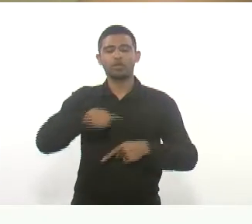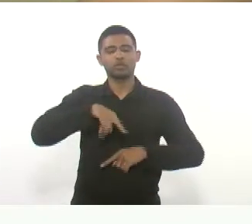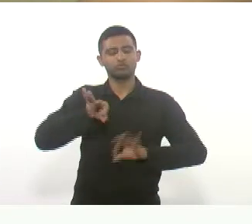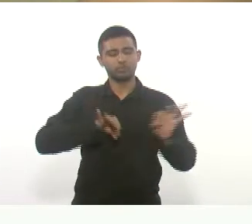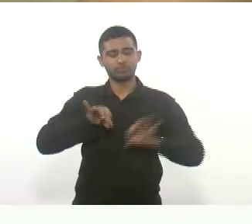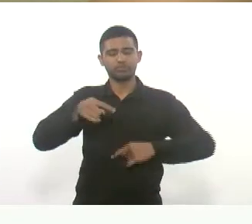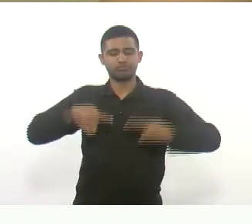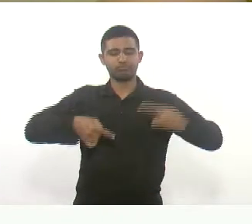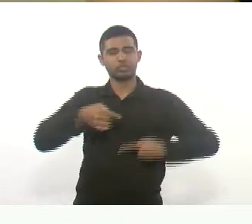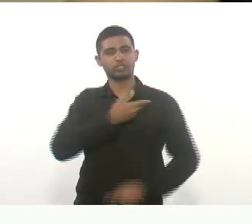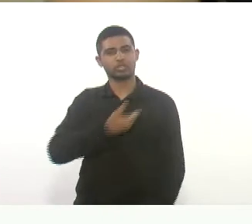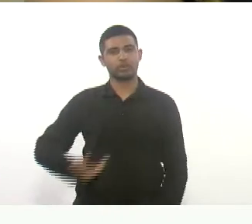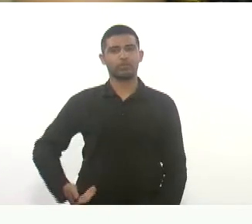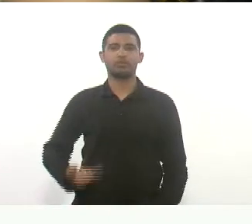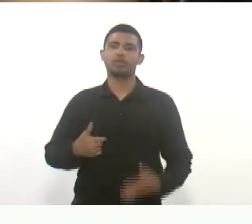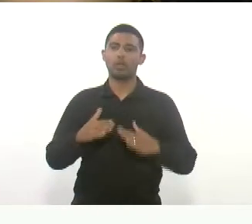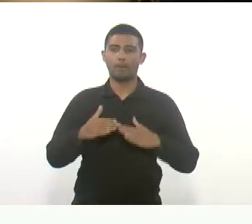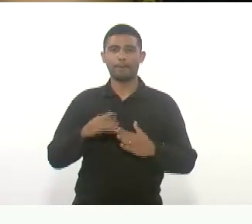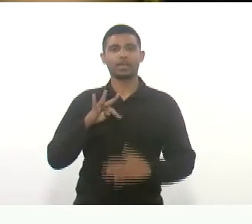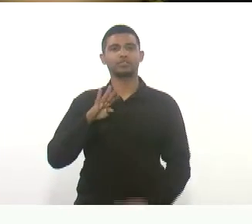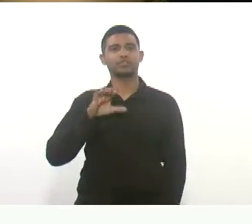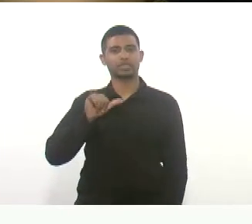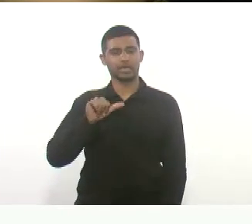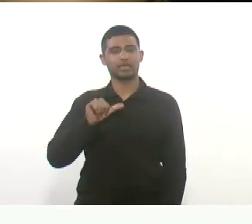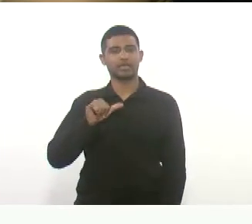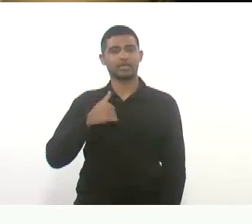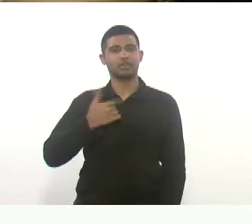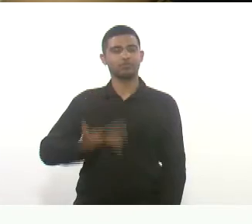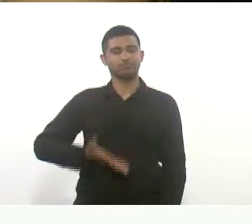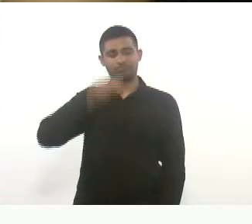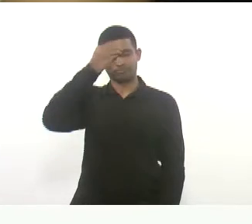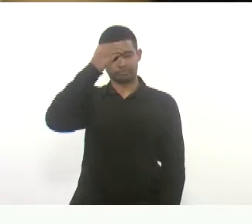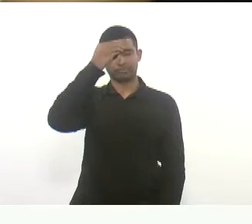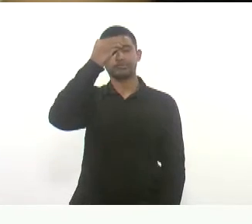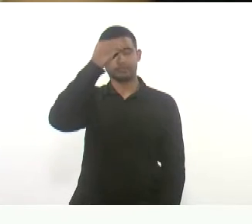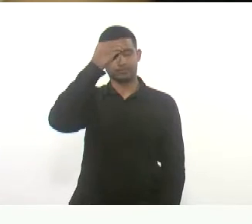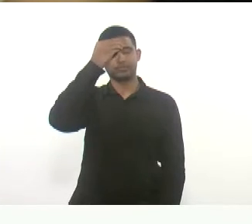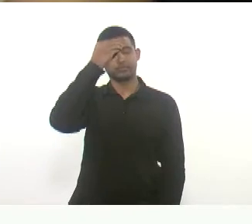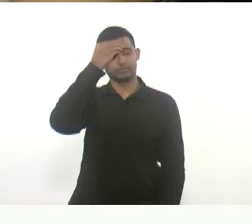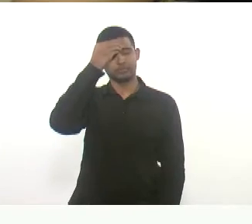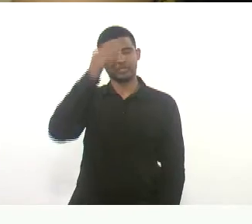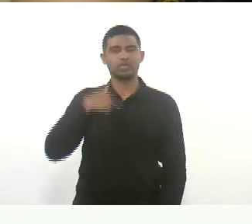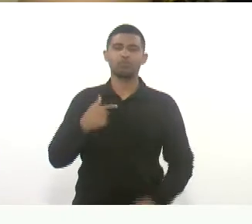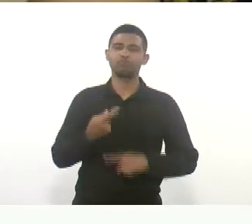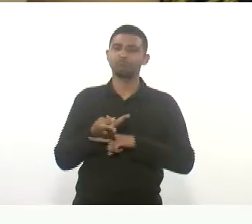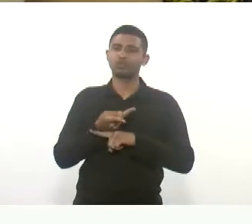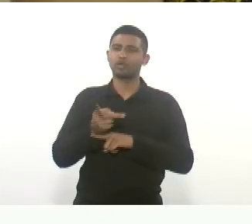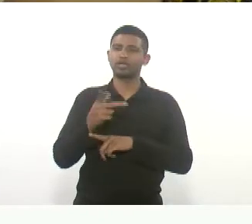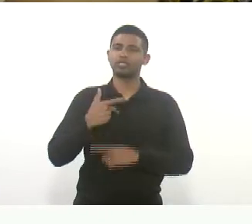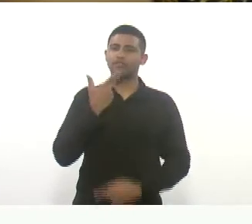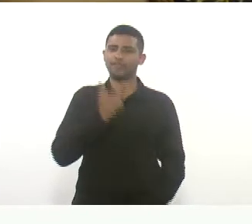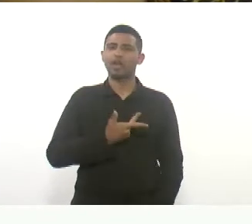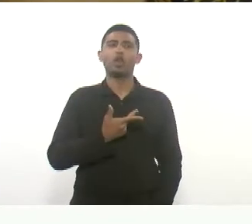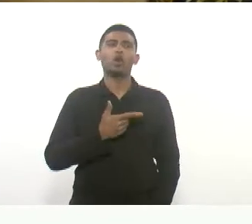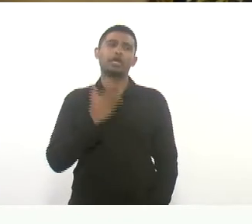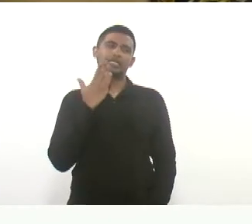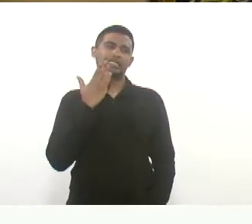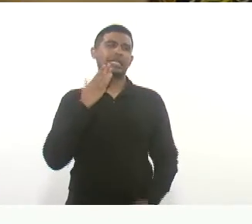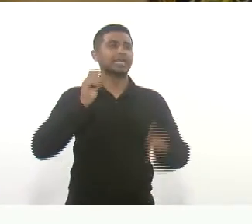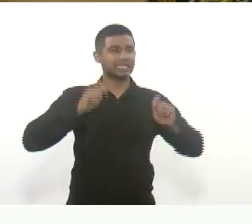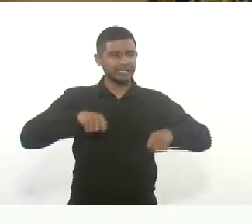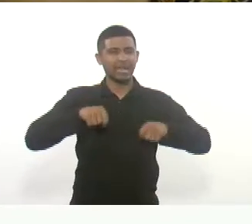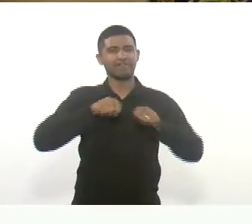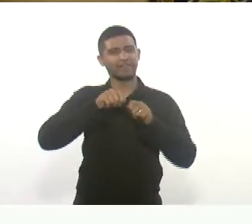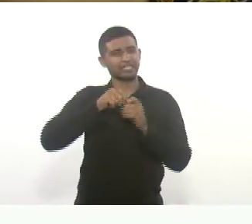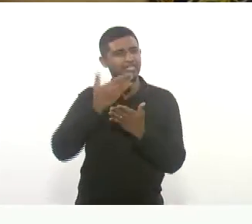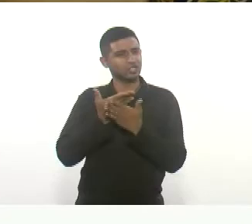públicas. E aí fica aqui um pedido, Teca, e eu gravei isso aqui, e vou atrás disso quando você fala que o SEIP pode fazer estudos.